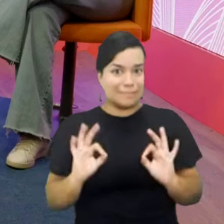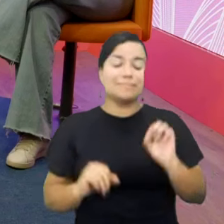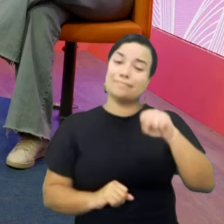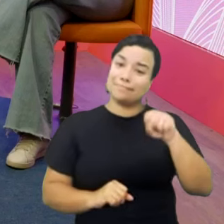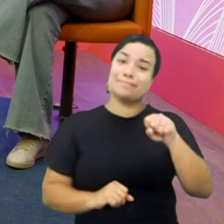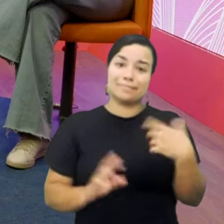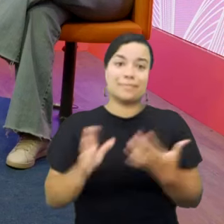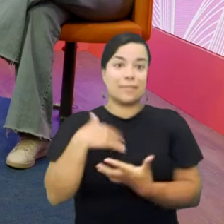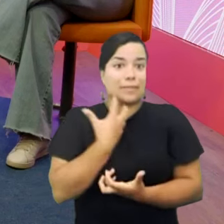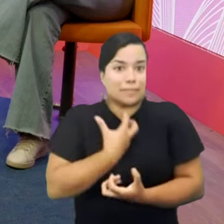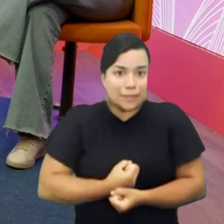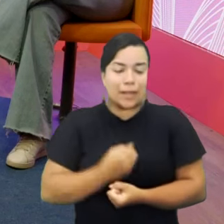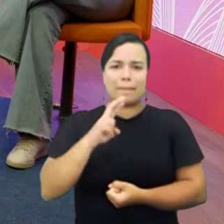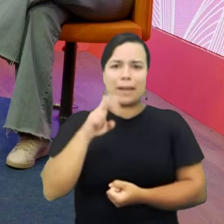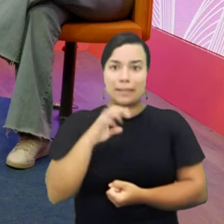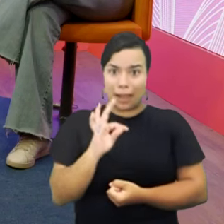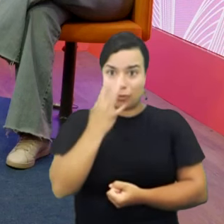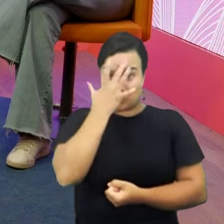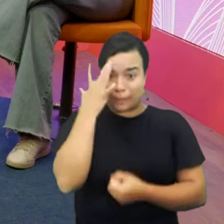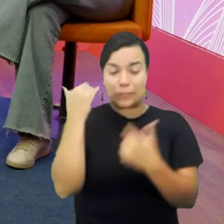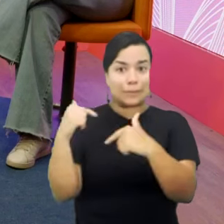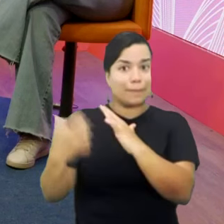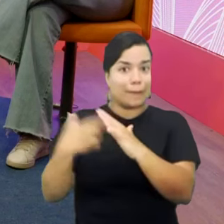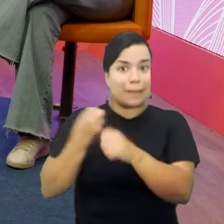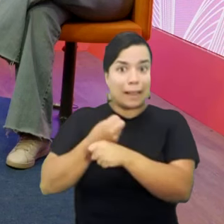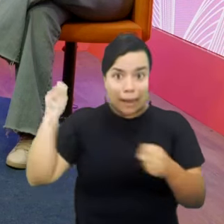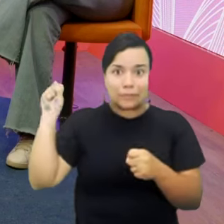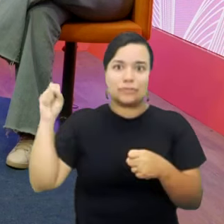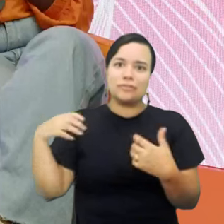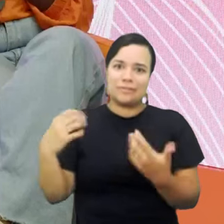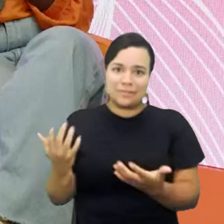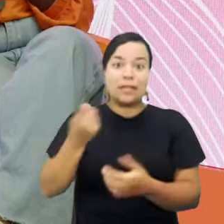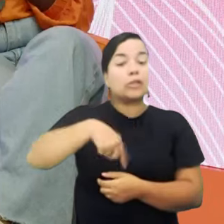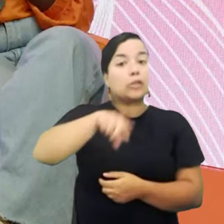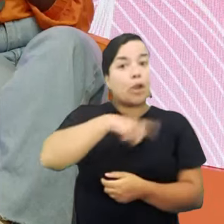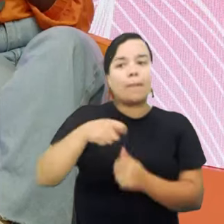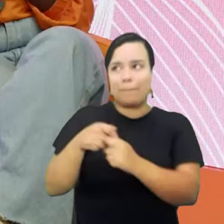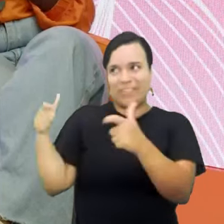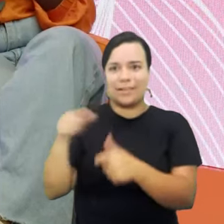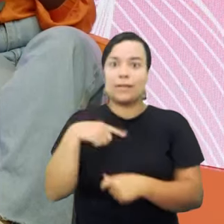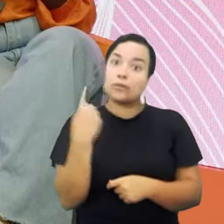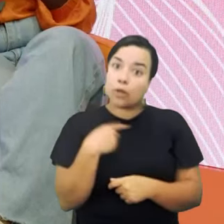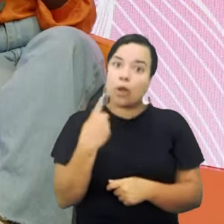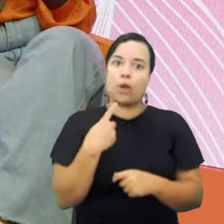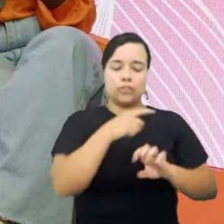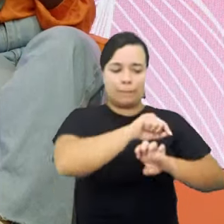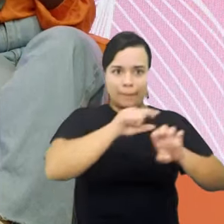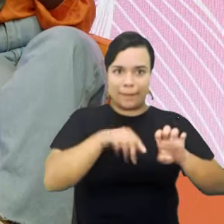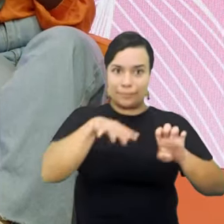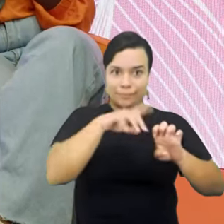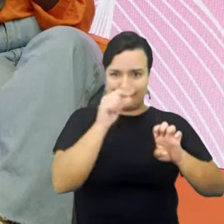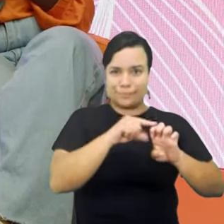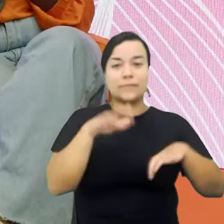grandes empresas. Assim, a gente, como empreendedora, tem os momentos de pico, tem os momentos que, nossa, também já tive que ir pra psiquiatra, um remedinho,